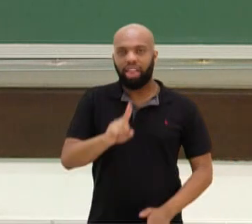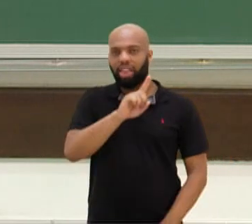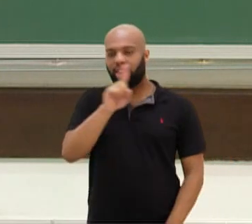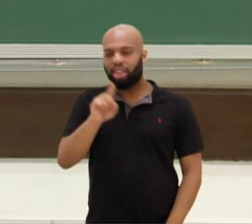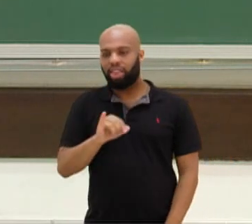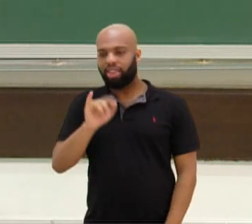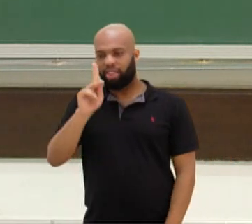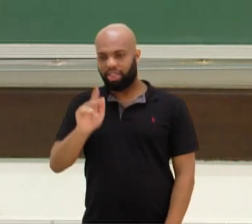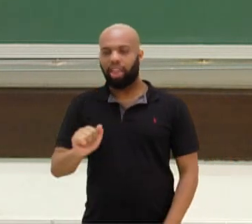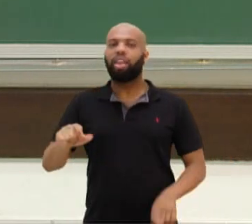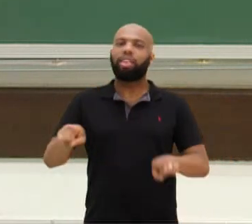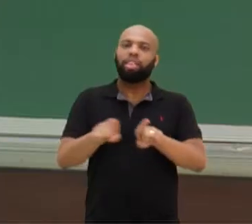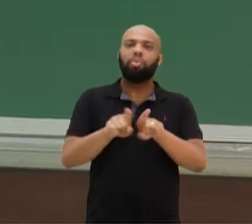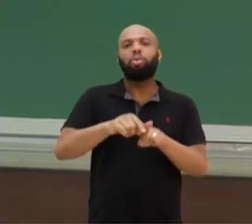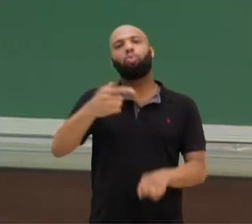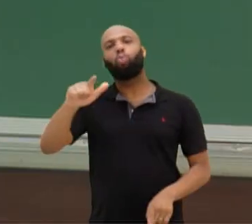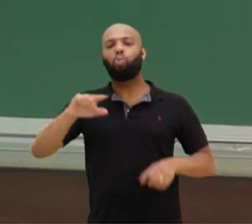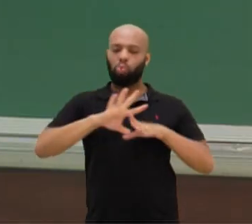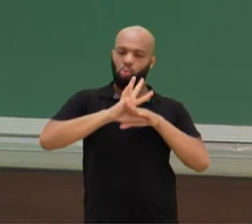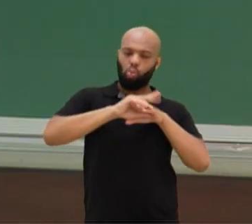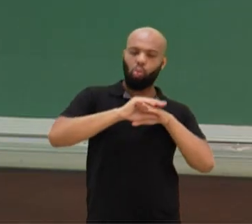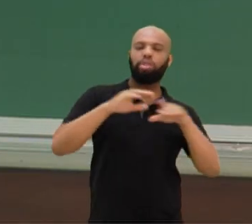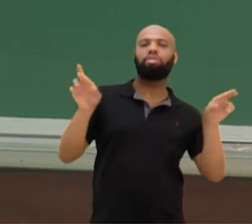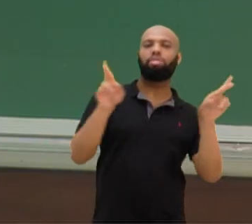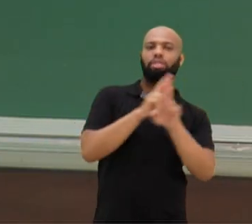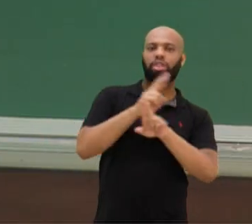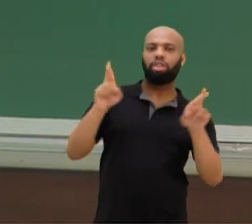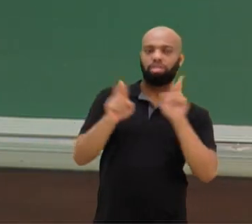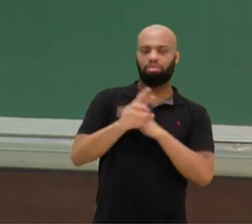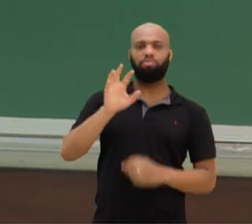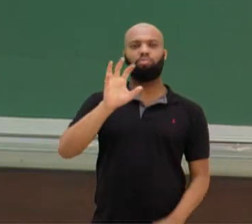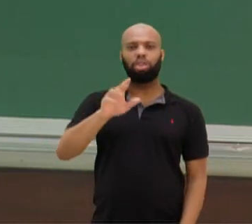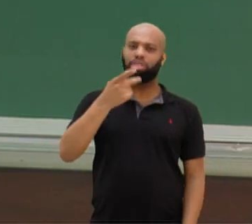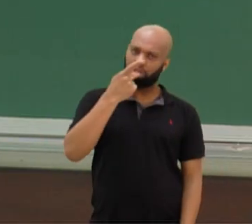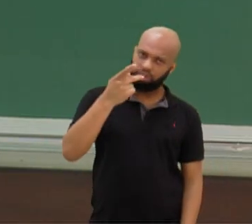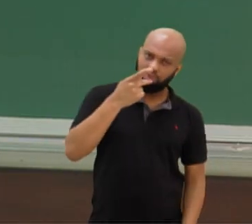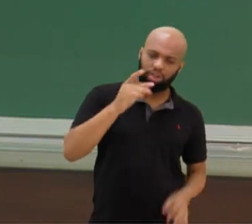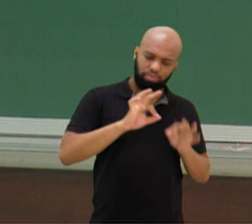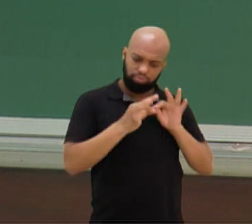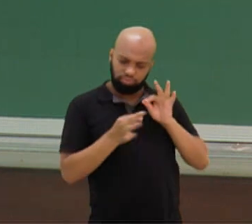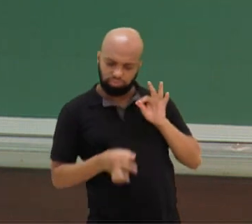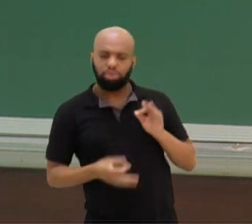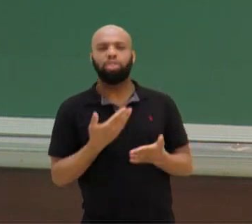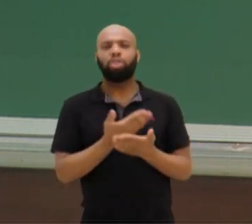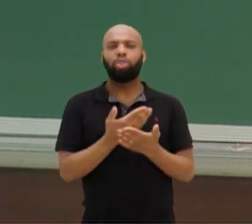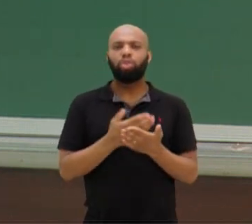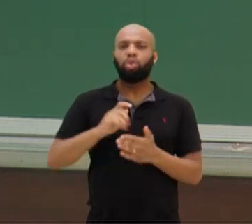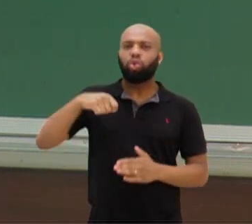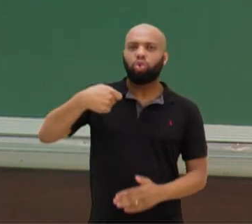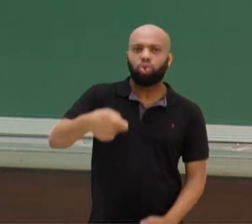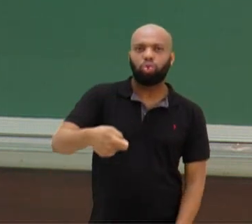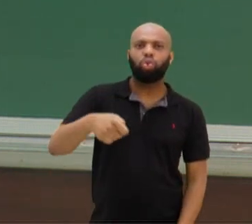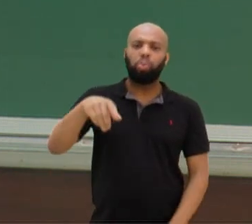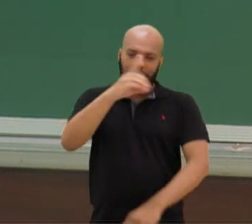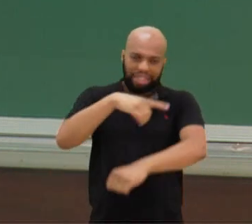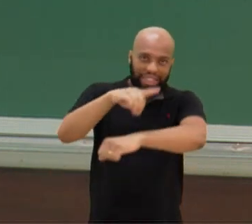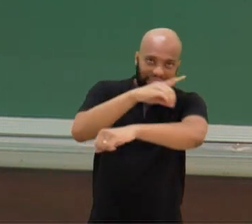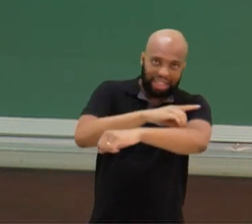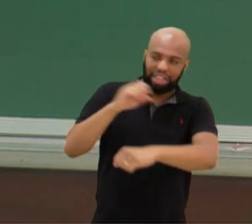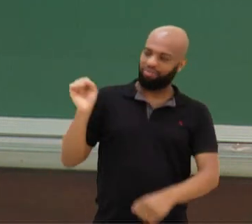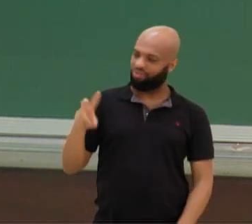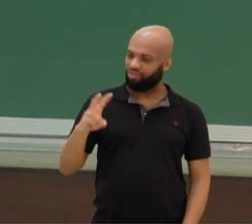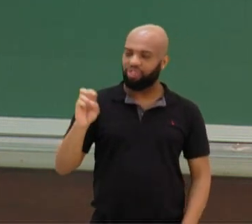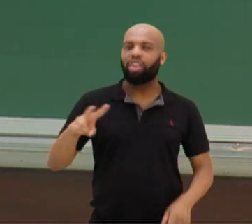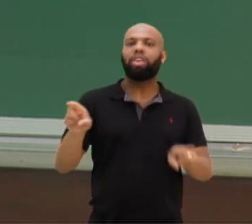hoje, e de outras doenças relacionadas, tá? Então, a gente falou bastante, relembrou bastante coisas do Aedes aegypti, até deu uma pincelada